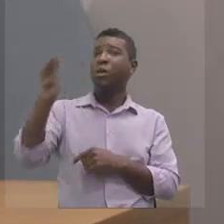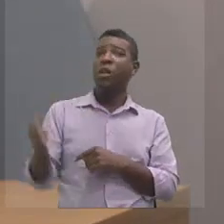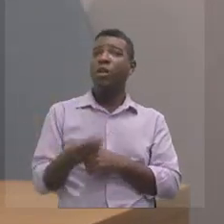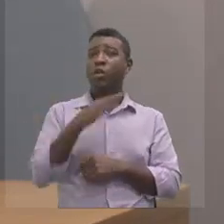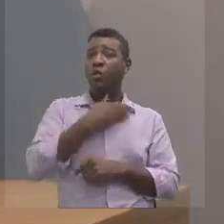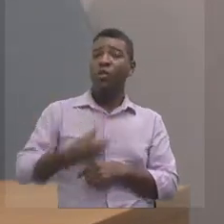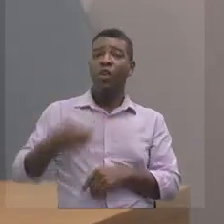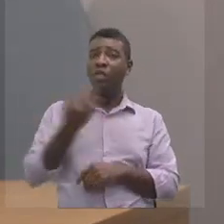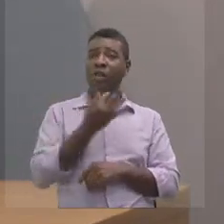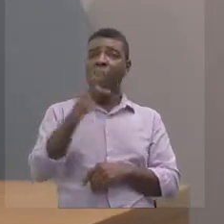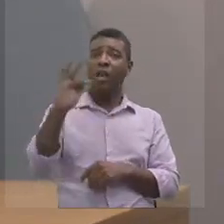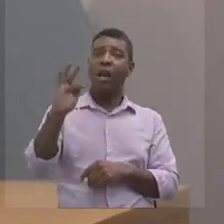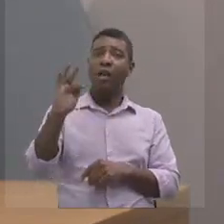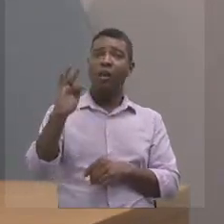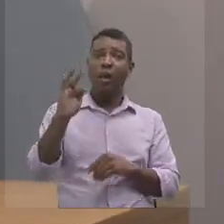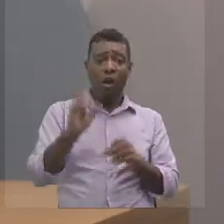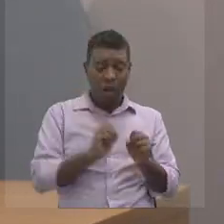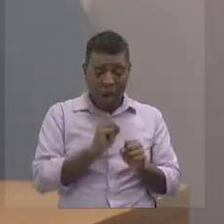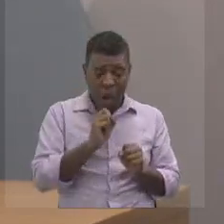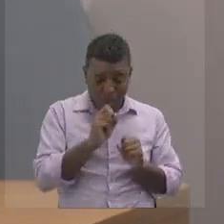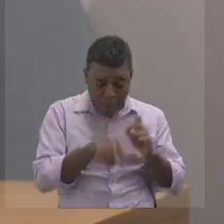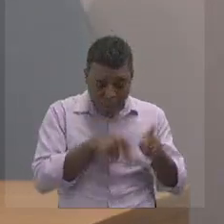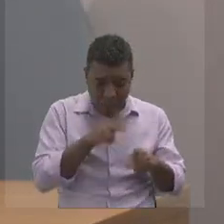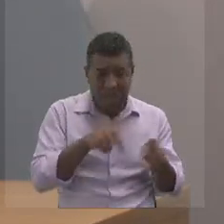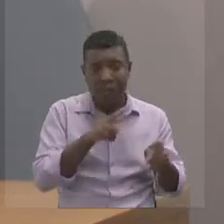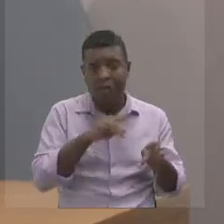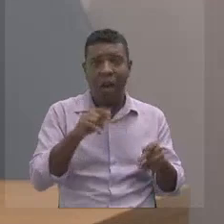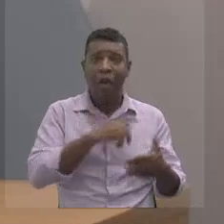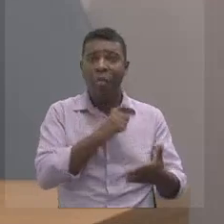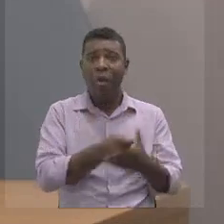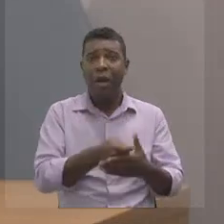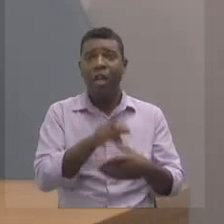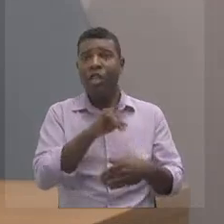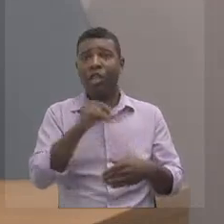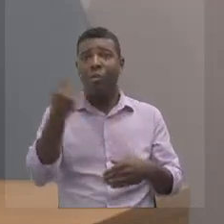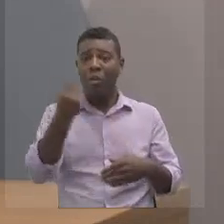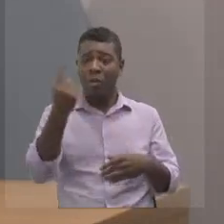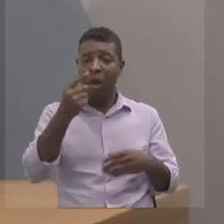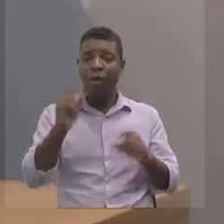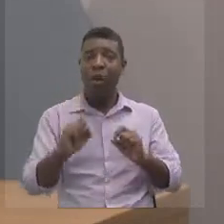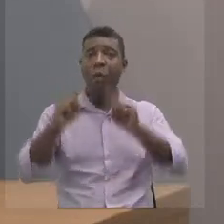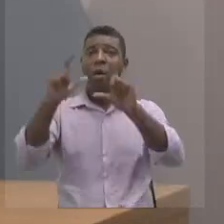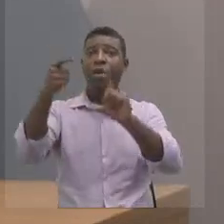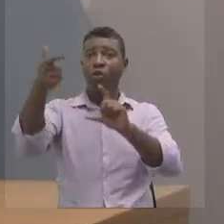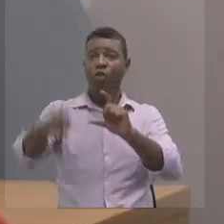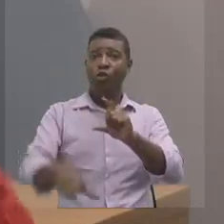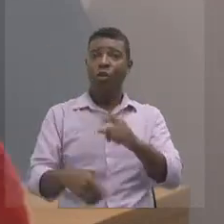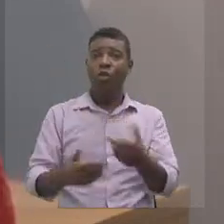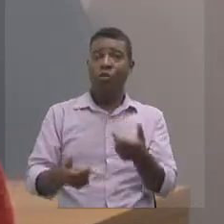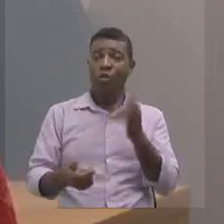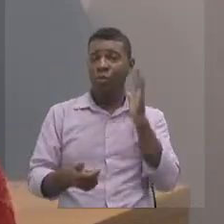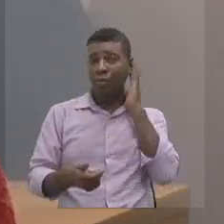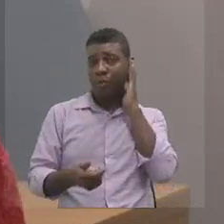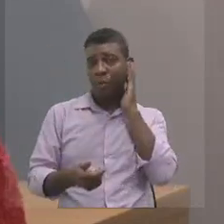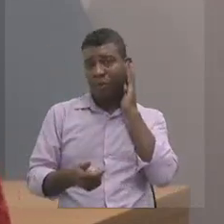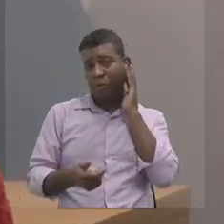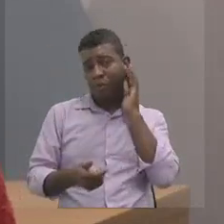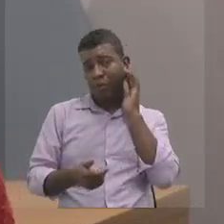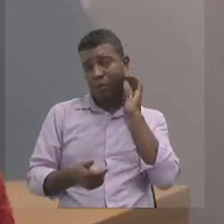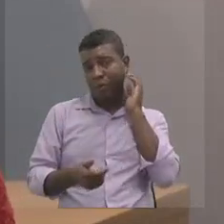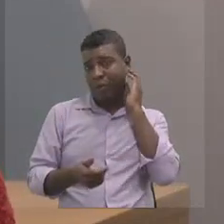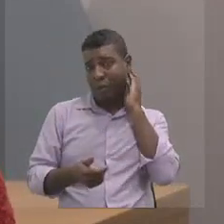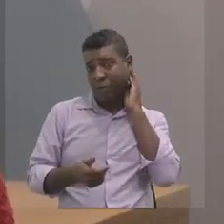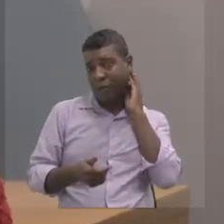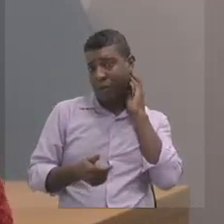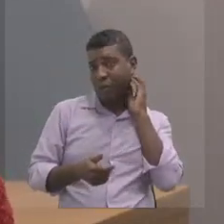a população vai pagar um monte de tarefa de primeiro de julho não é nós alertavamos do risco da